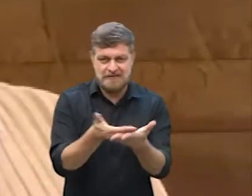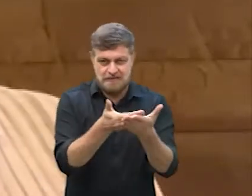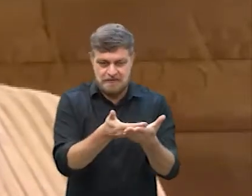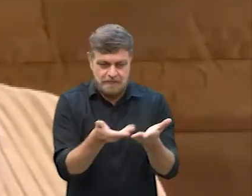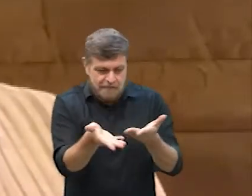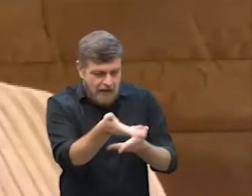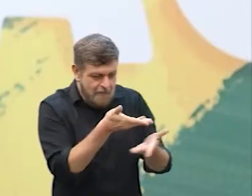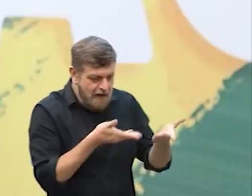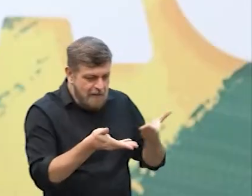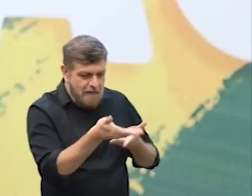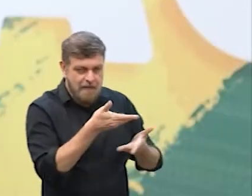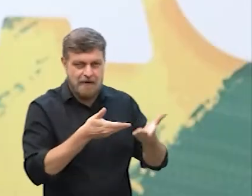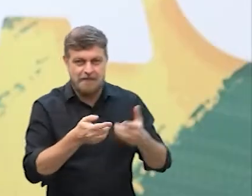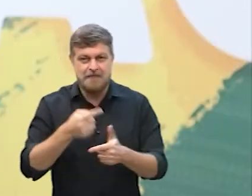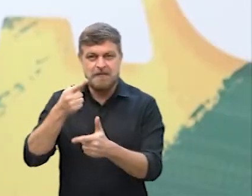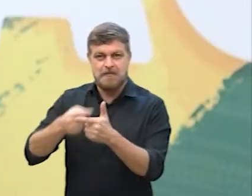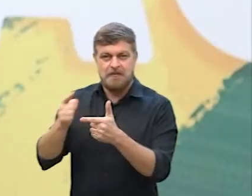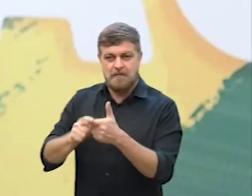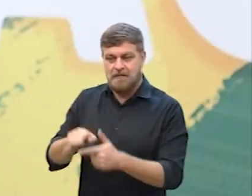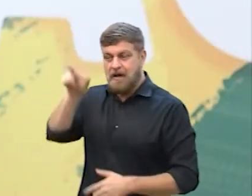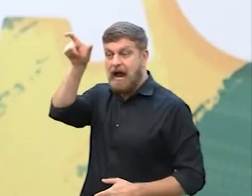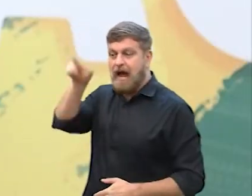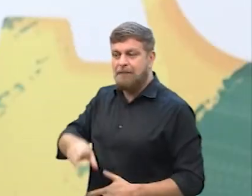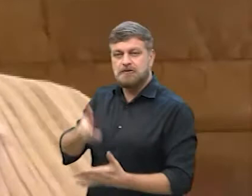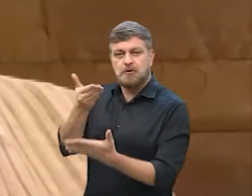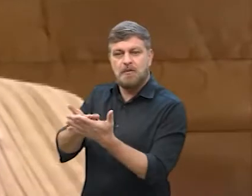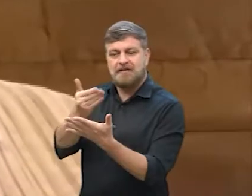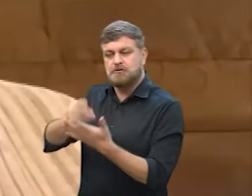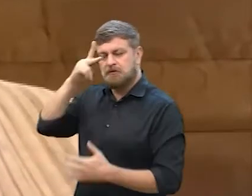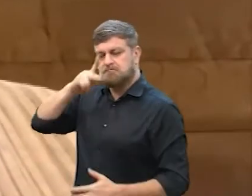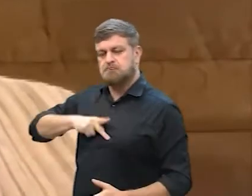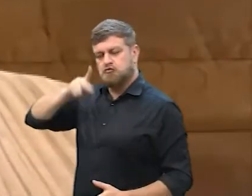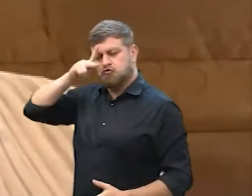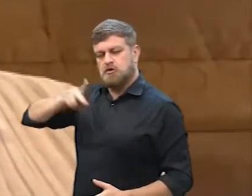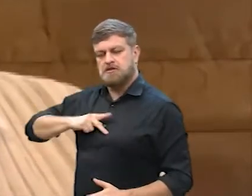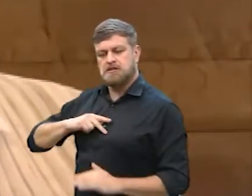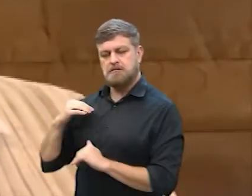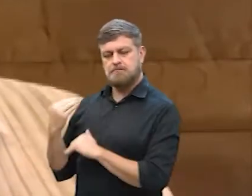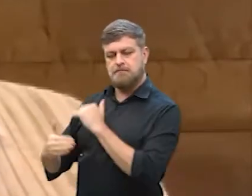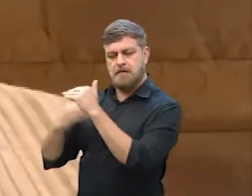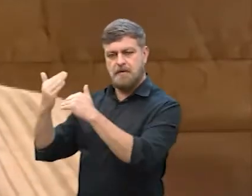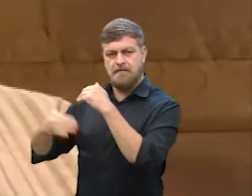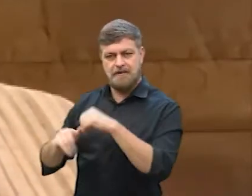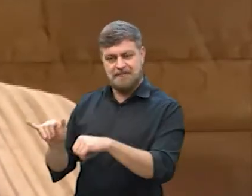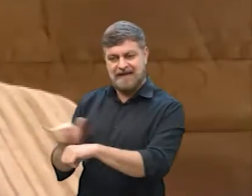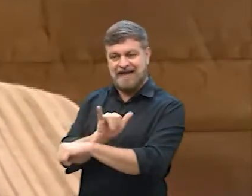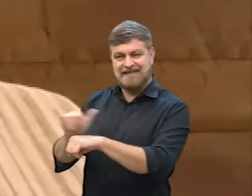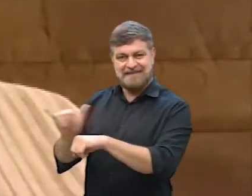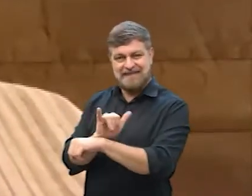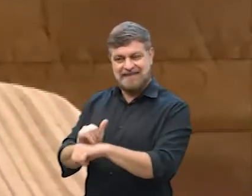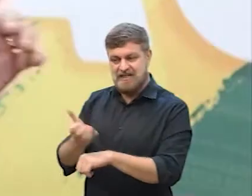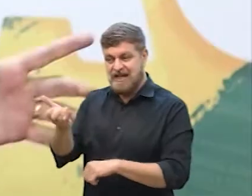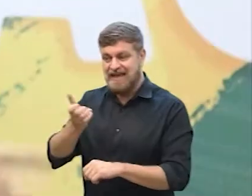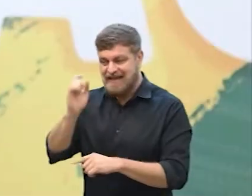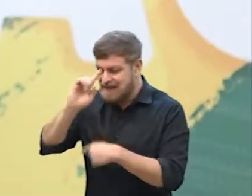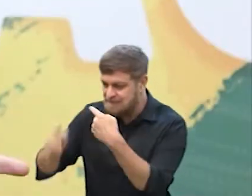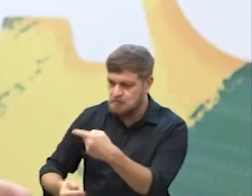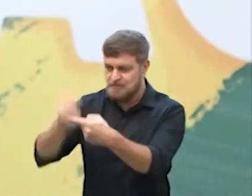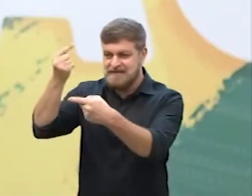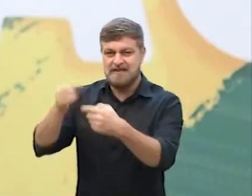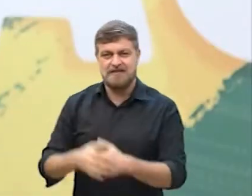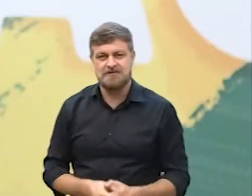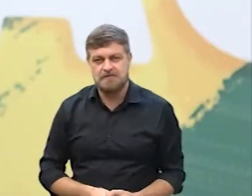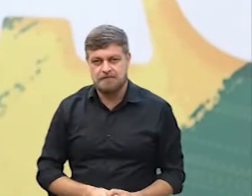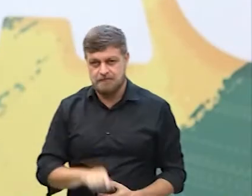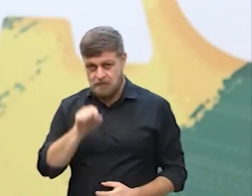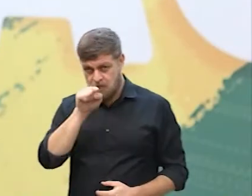grande problema, André, da busca do mérito como caminho de sucesso. A senhora, inclusive,